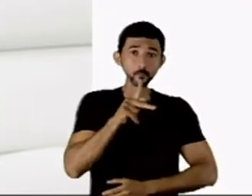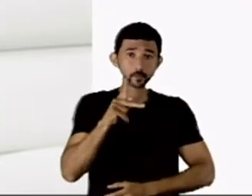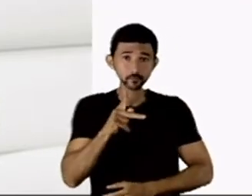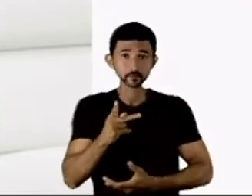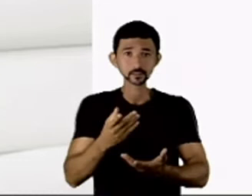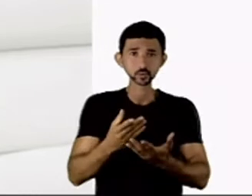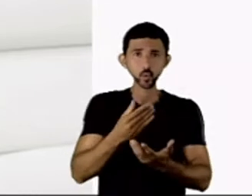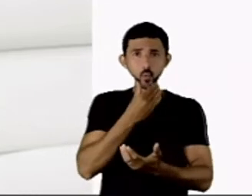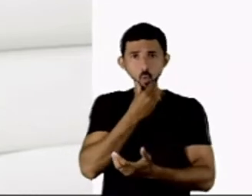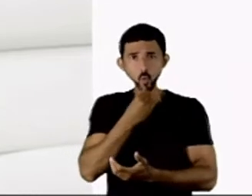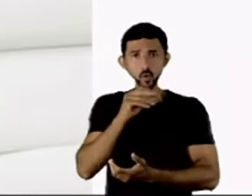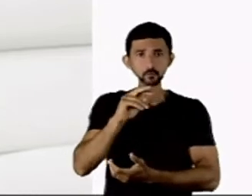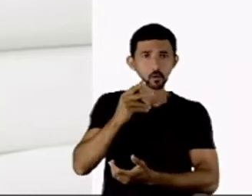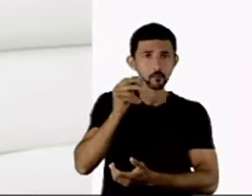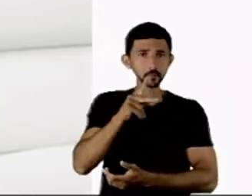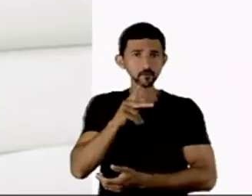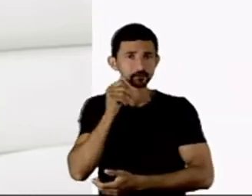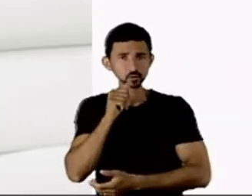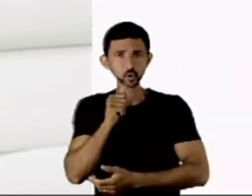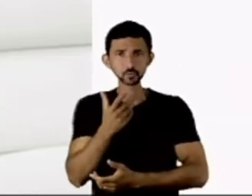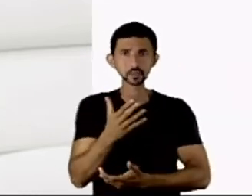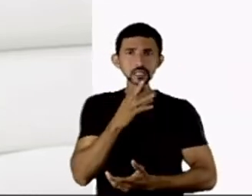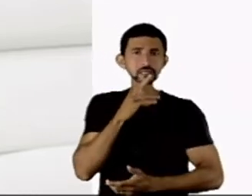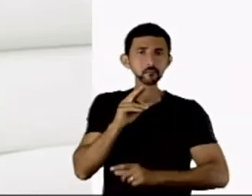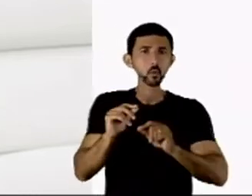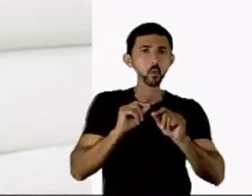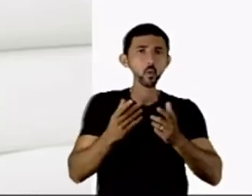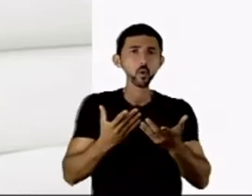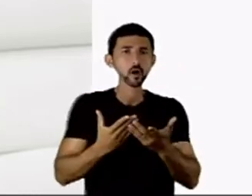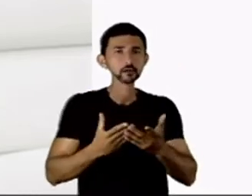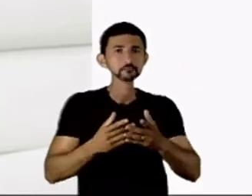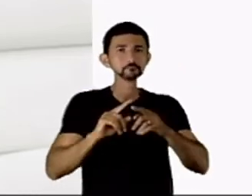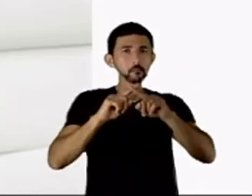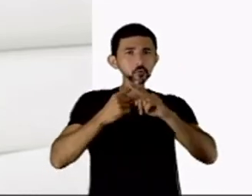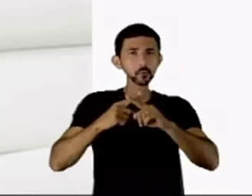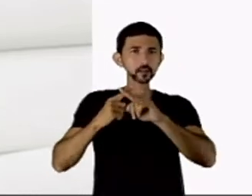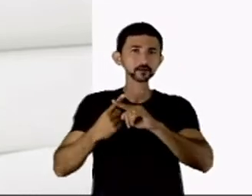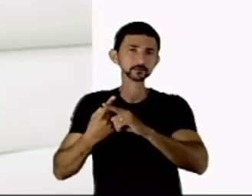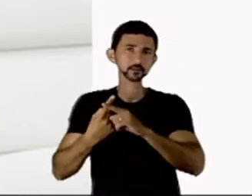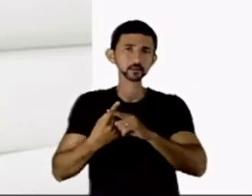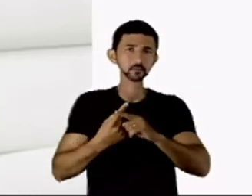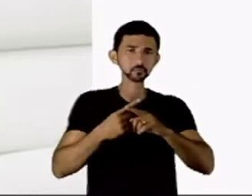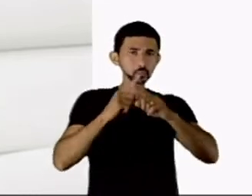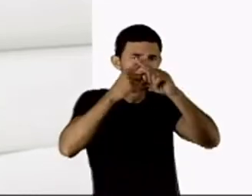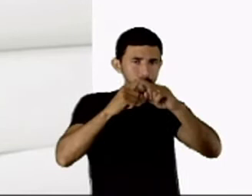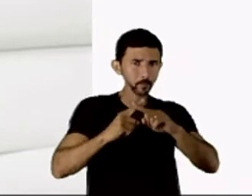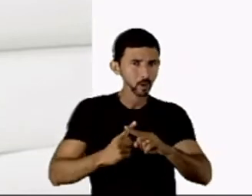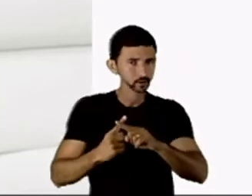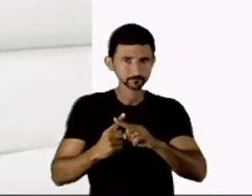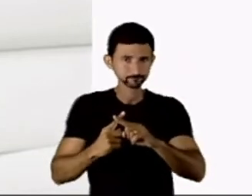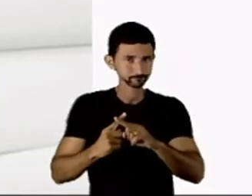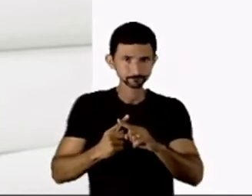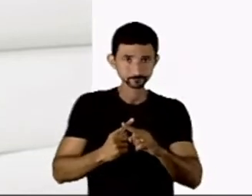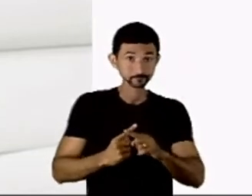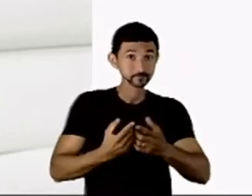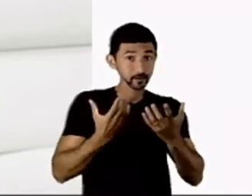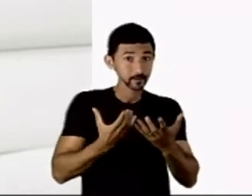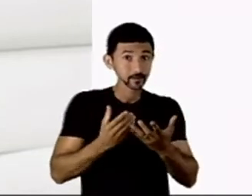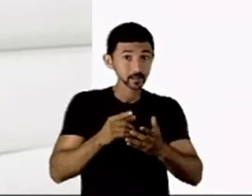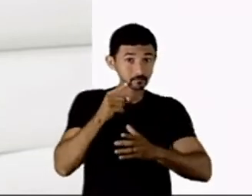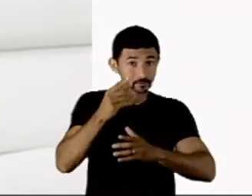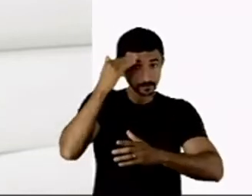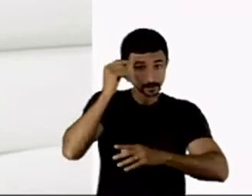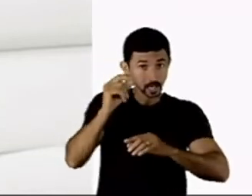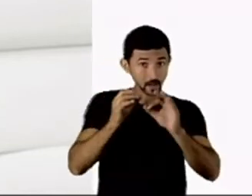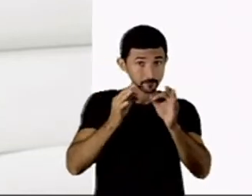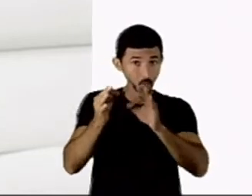a professora, ele não quer apenas agora que você saiba fazer multiplicação com tabuada. Mas nós queremos que você